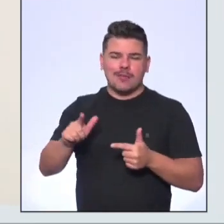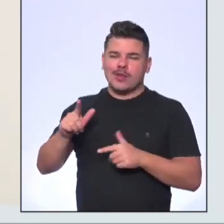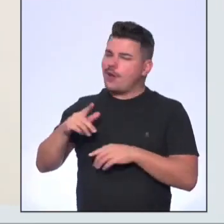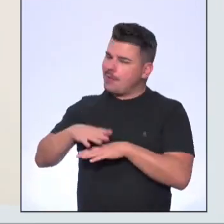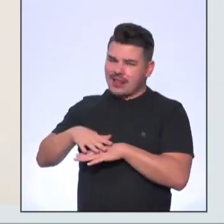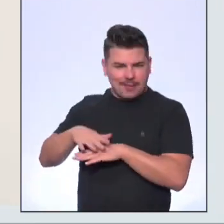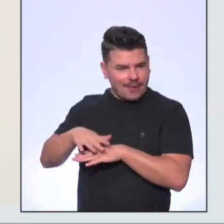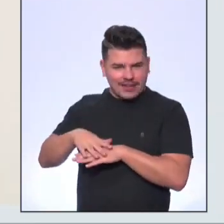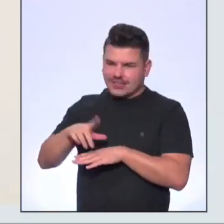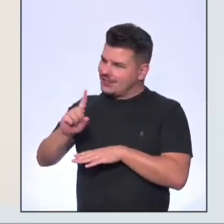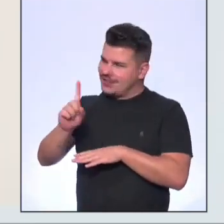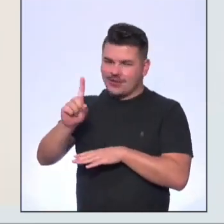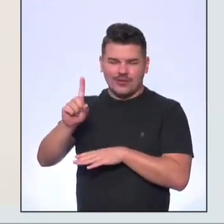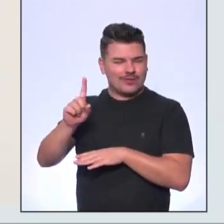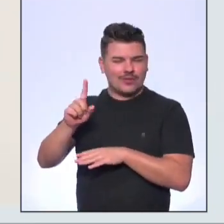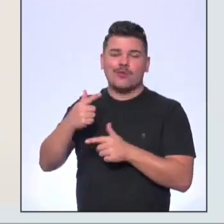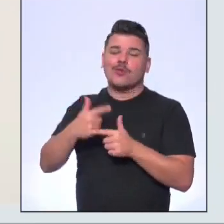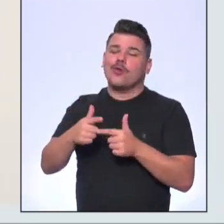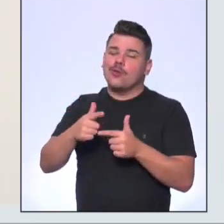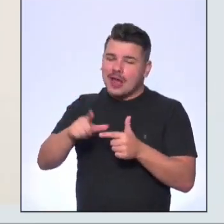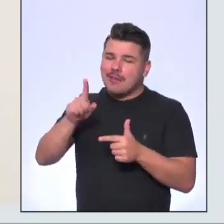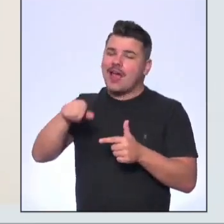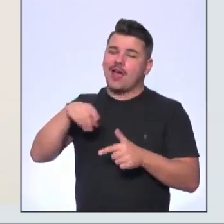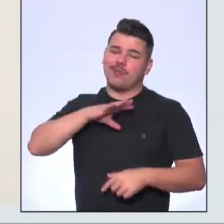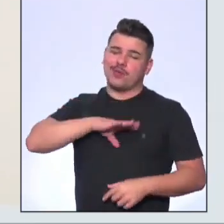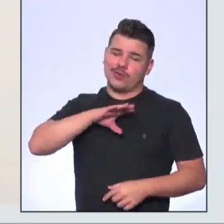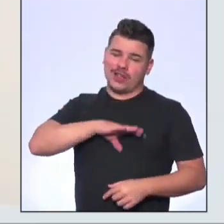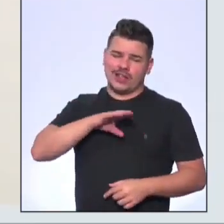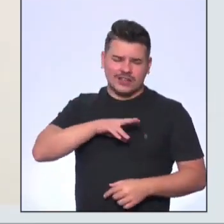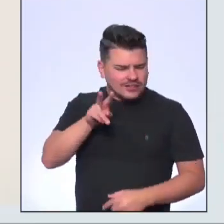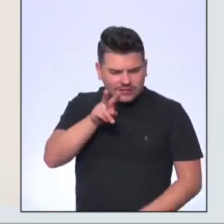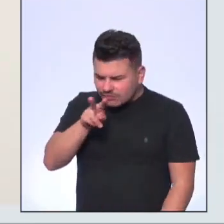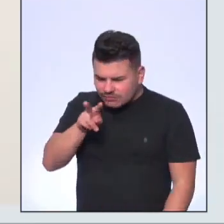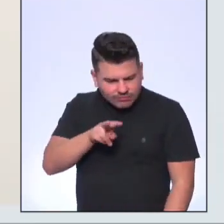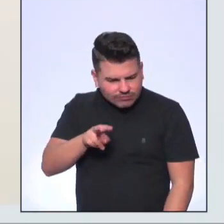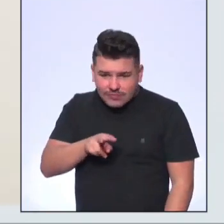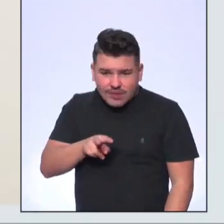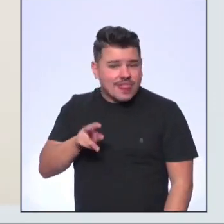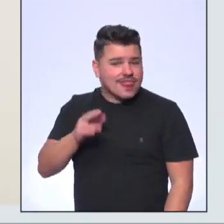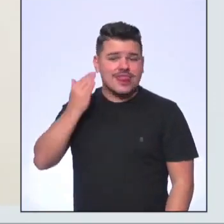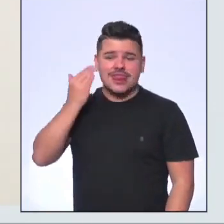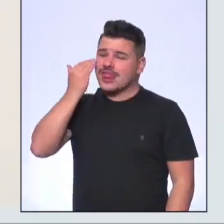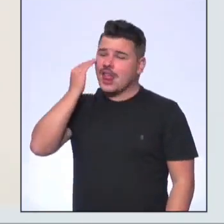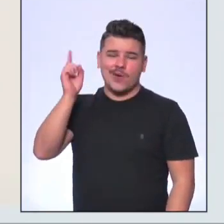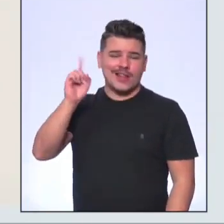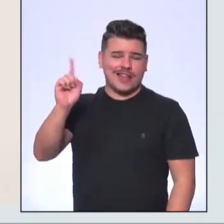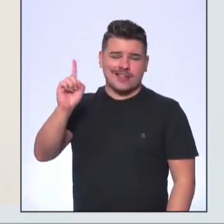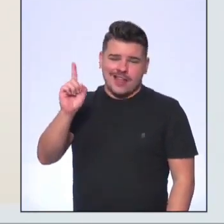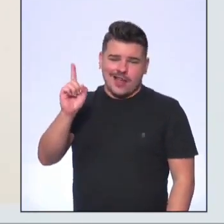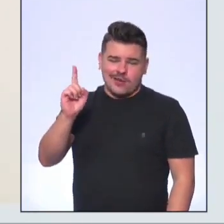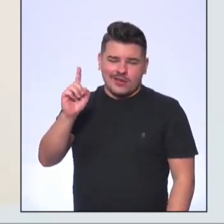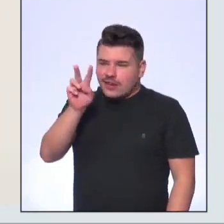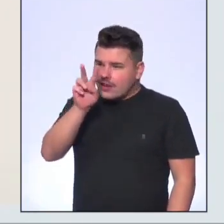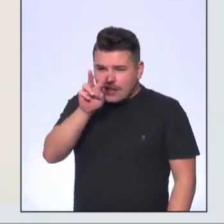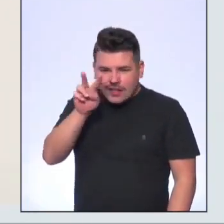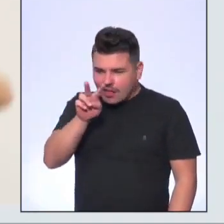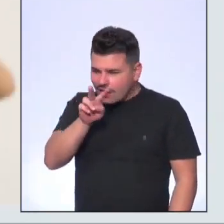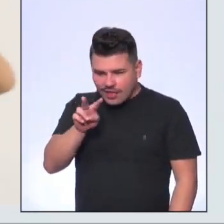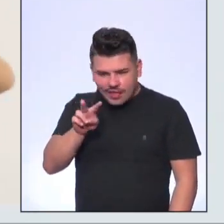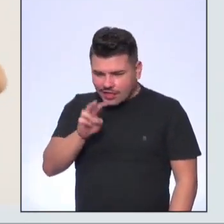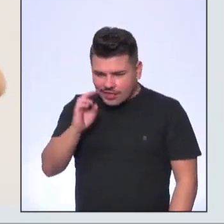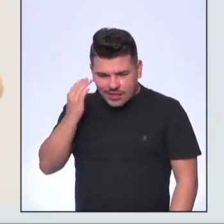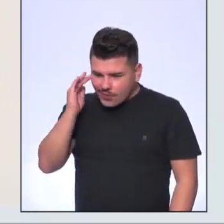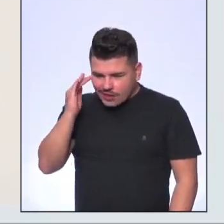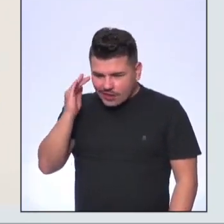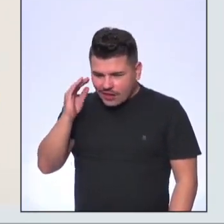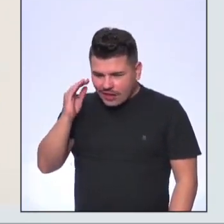matemática, o seu problema é português. Você não fez o exercício porque você não entendeu o enunciado da questão. Quando o professor lê e explica